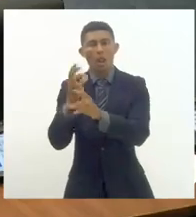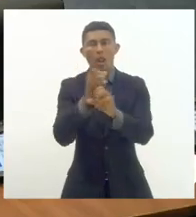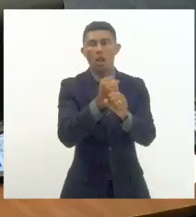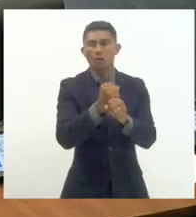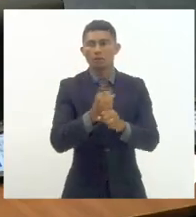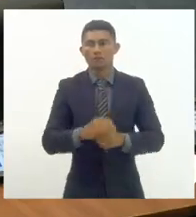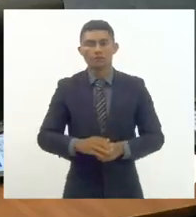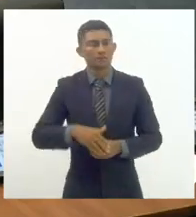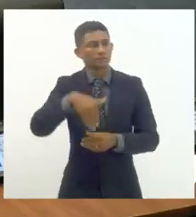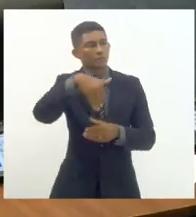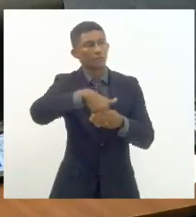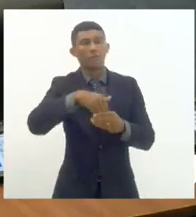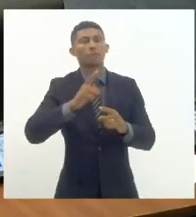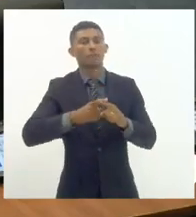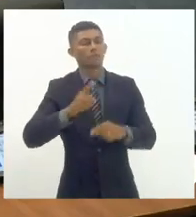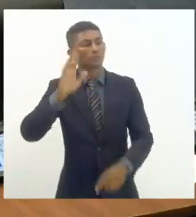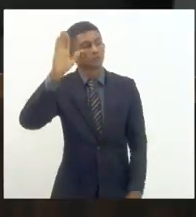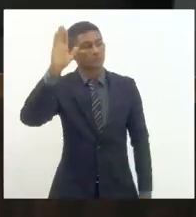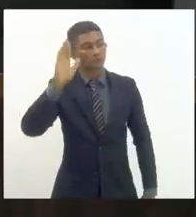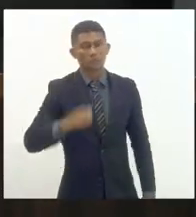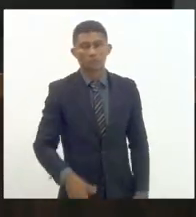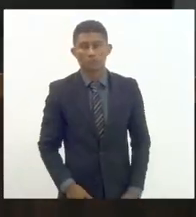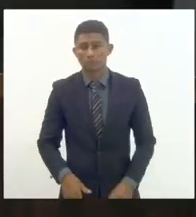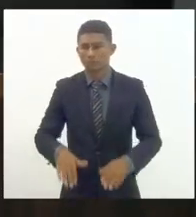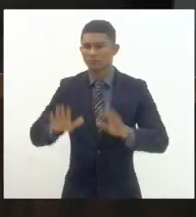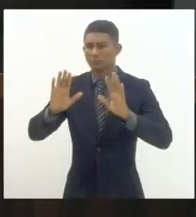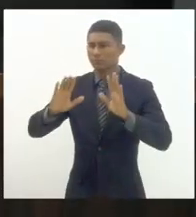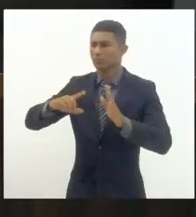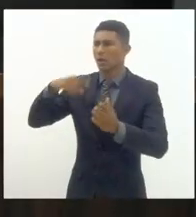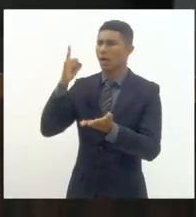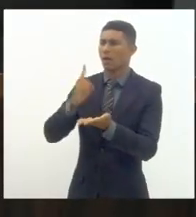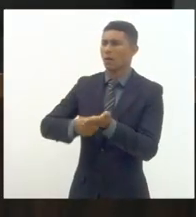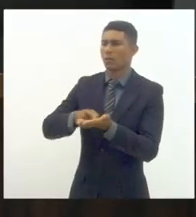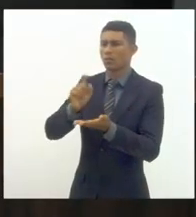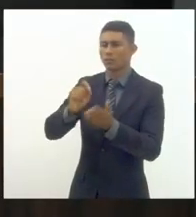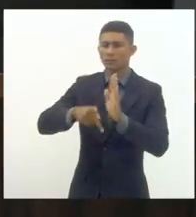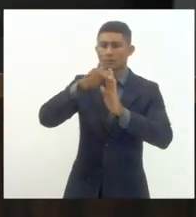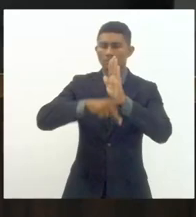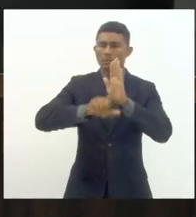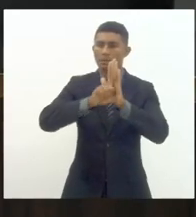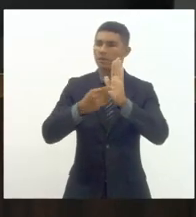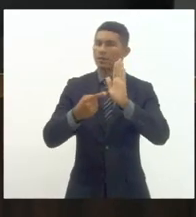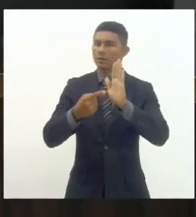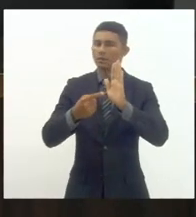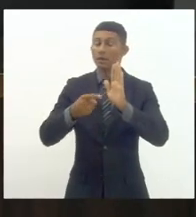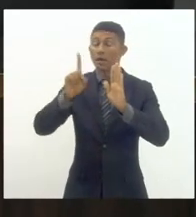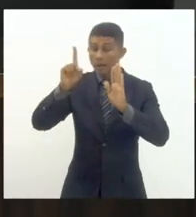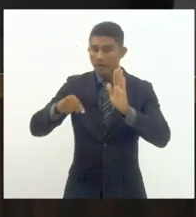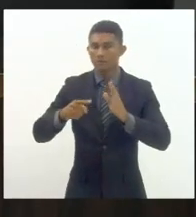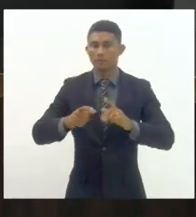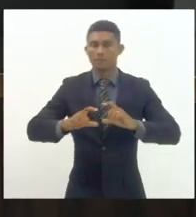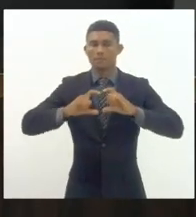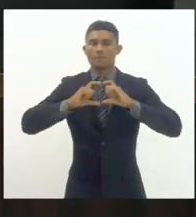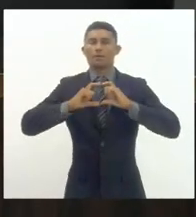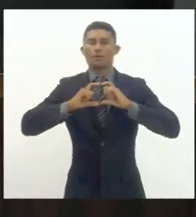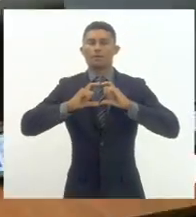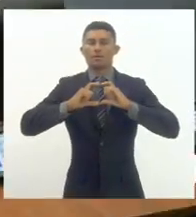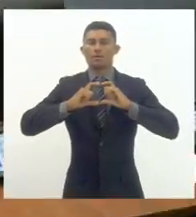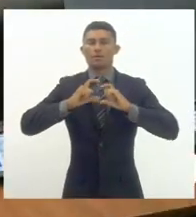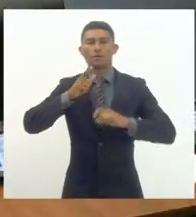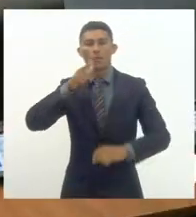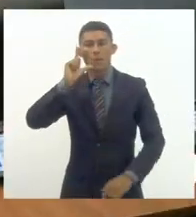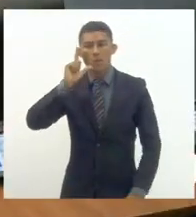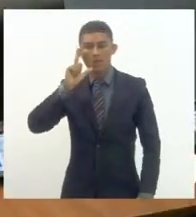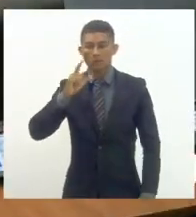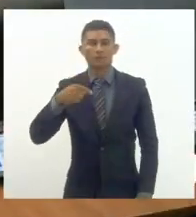Declaração de voto. Oh, mas o acordo não é para projeto de lei, o acordo é para medalha, que nós firmamos hoje. Acordo tá que